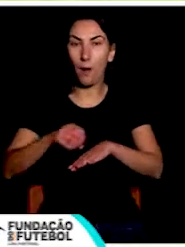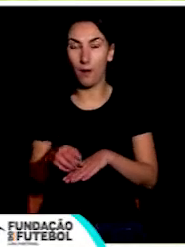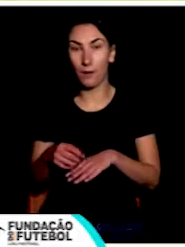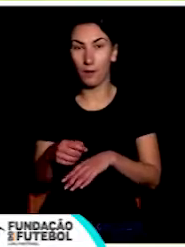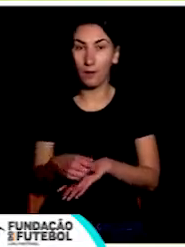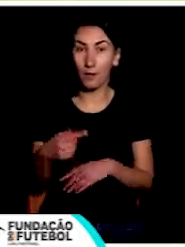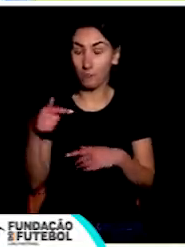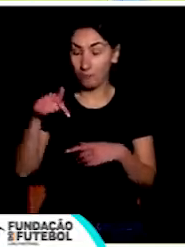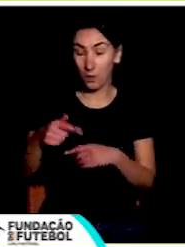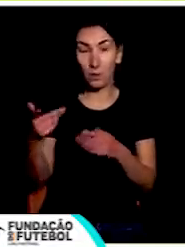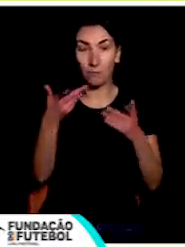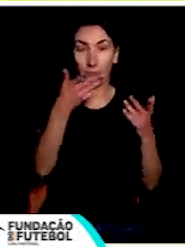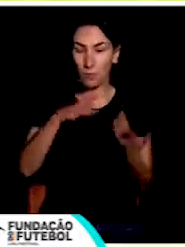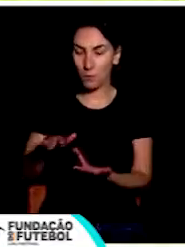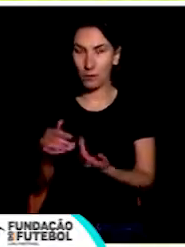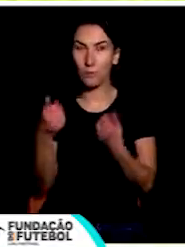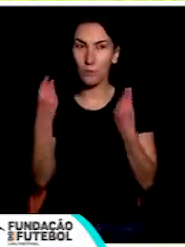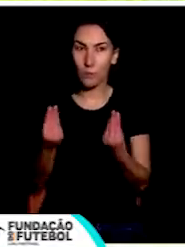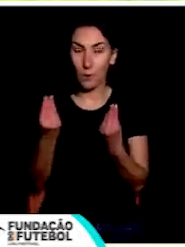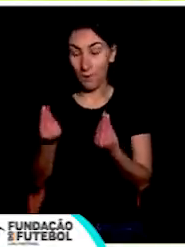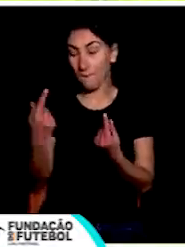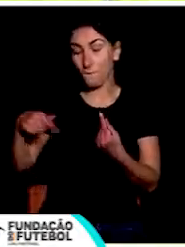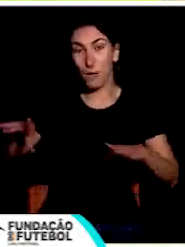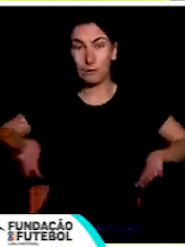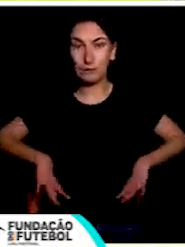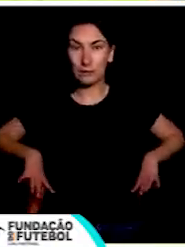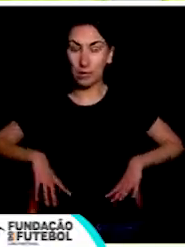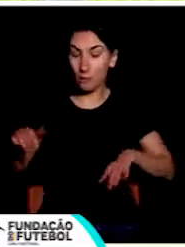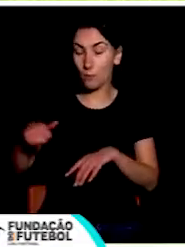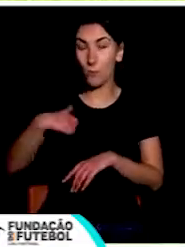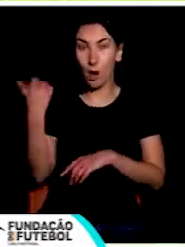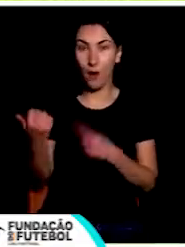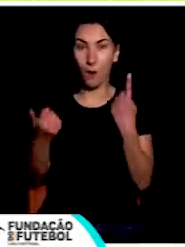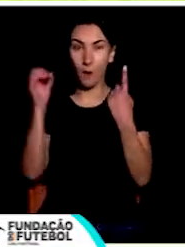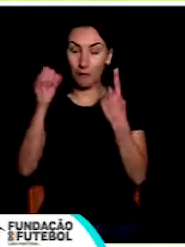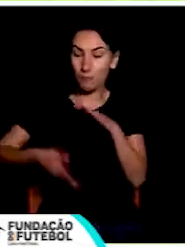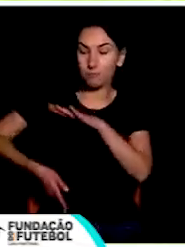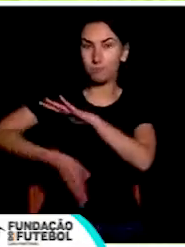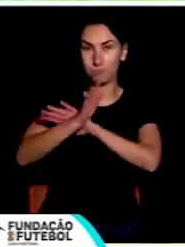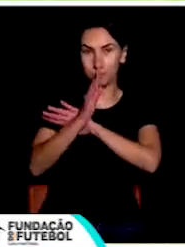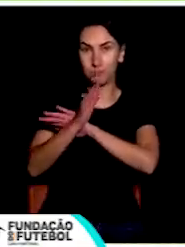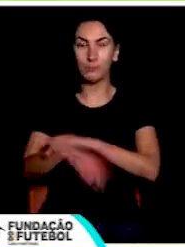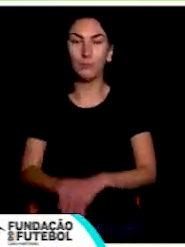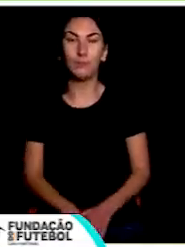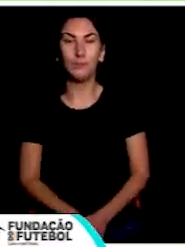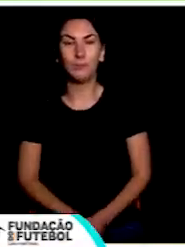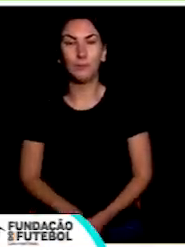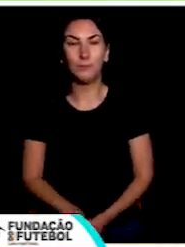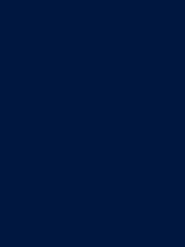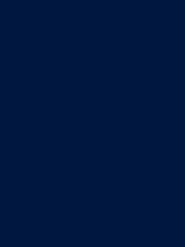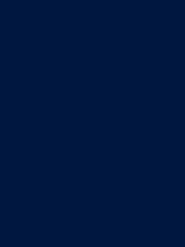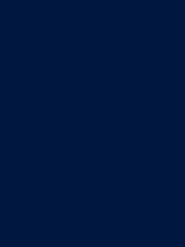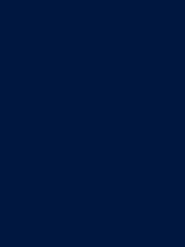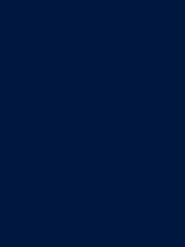O Arouca provou mais uma vez o grande momento que atravessa e foi a Santa Maria da Feira ganhar por 1-0, com este gol apontado por